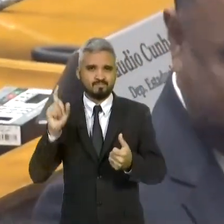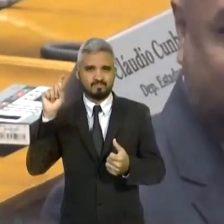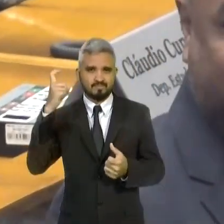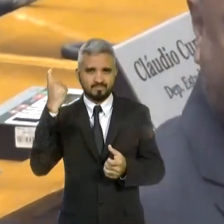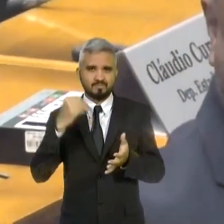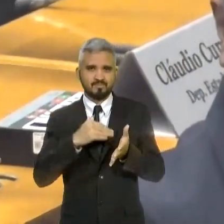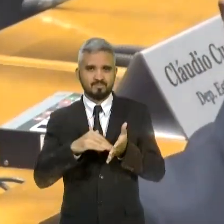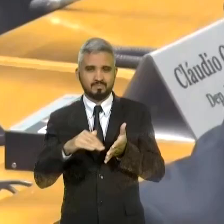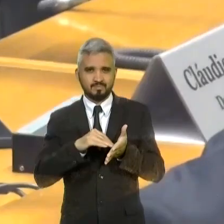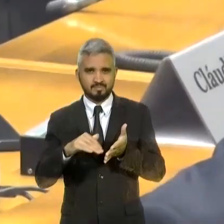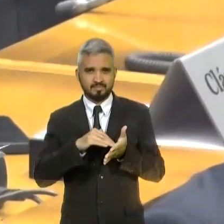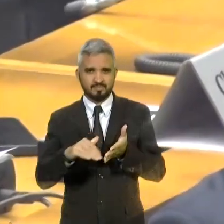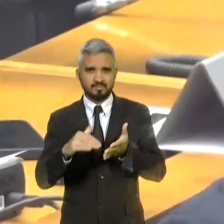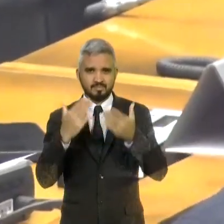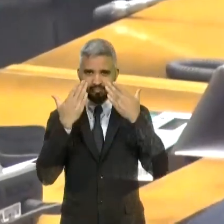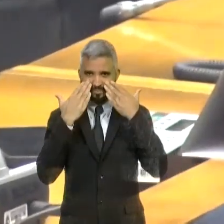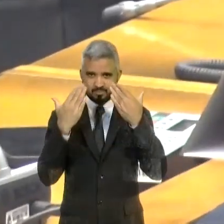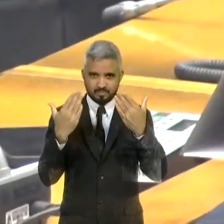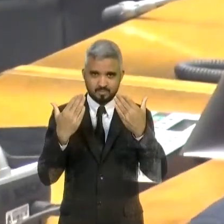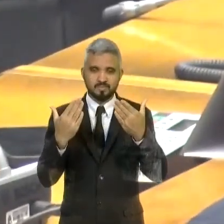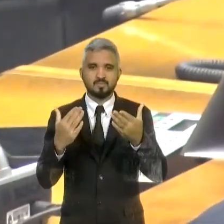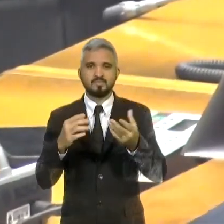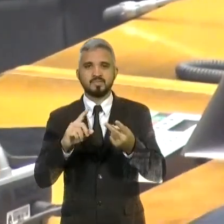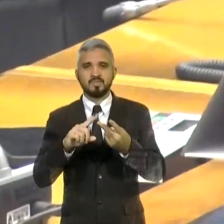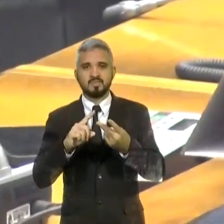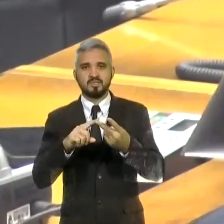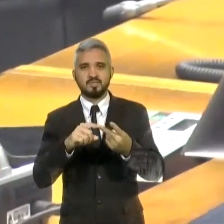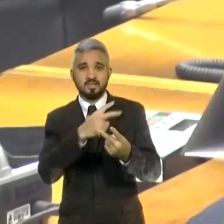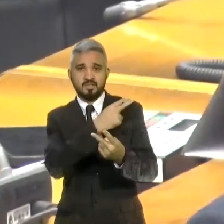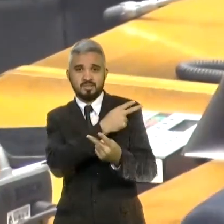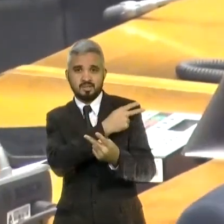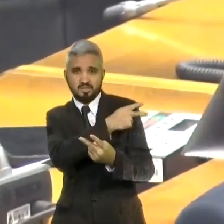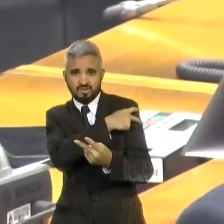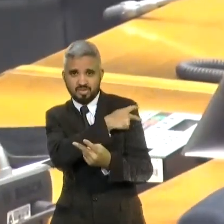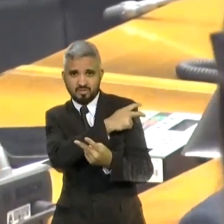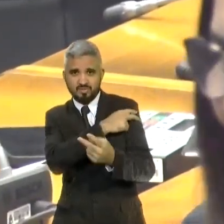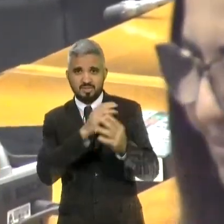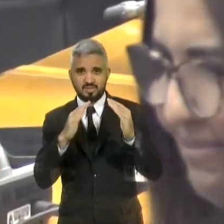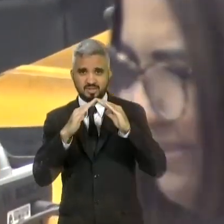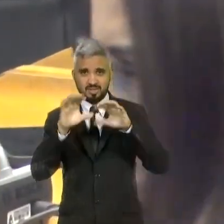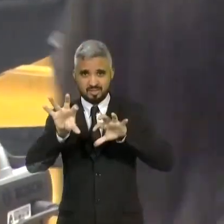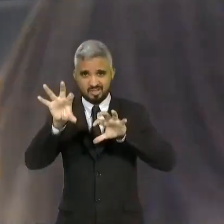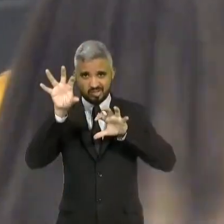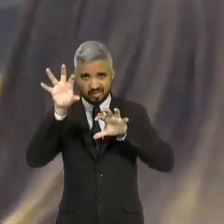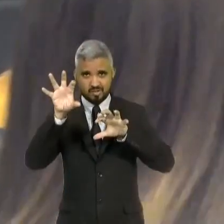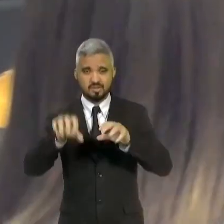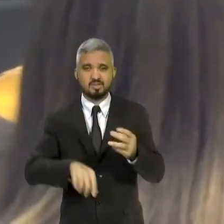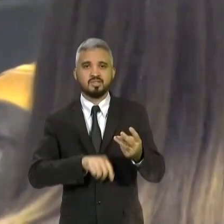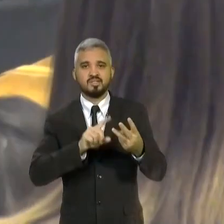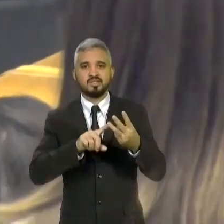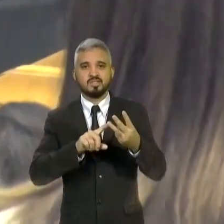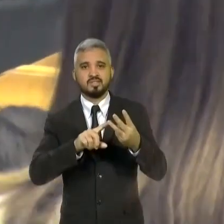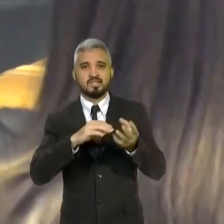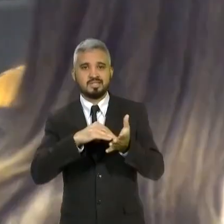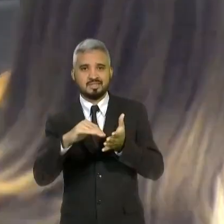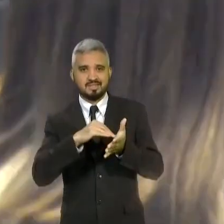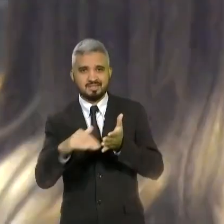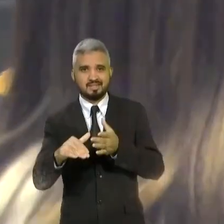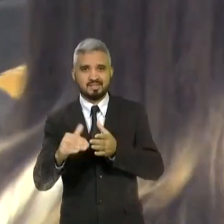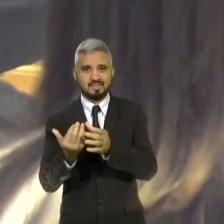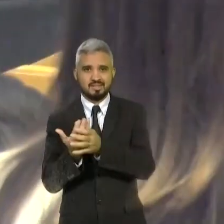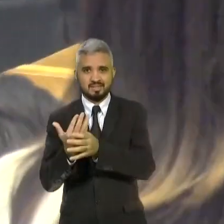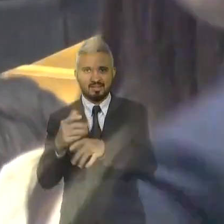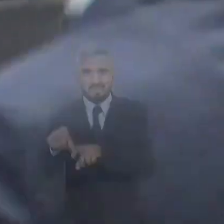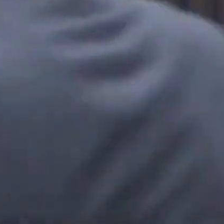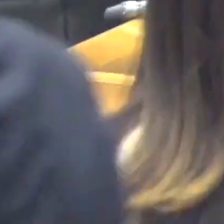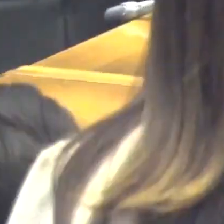de Transparência, chefe da Casa Civil, da Agricultura Familiar. Então, seu pai